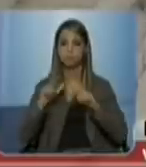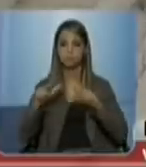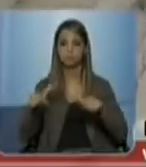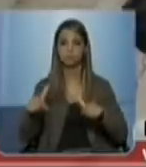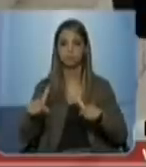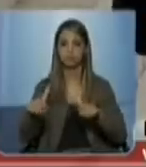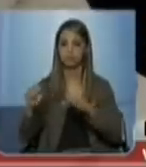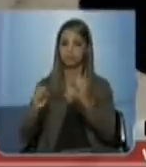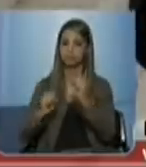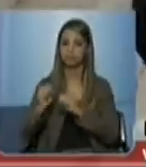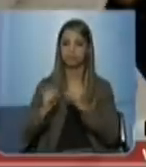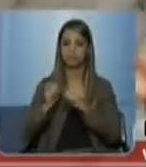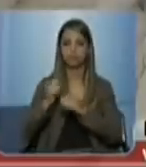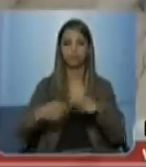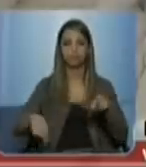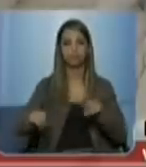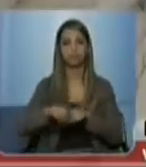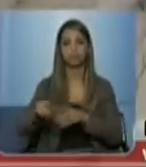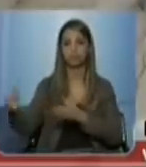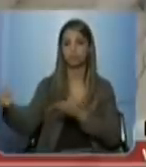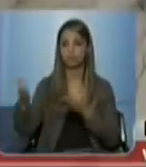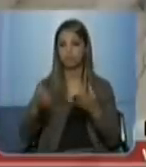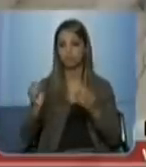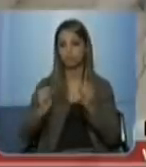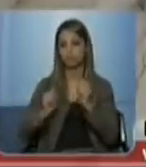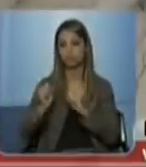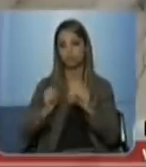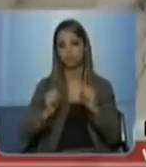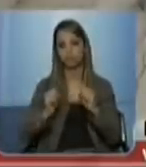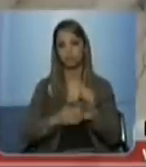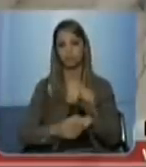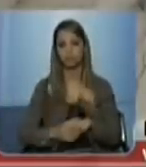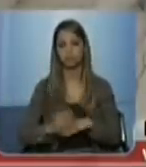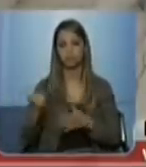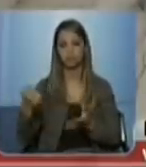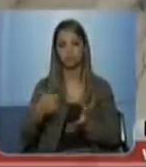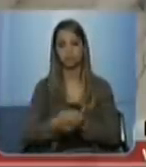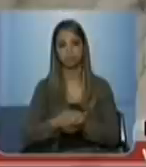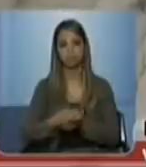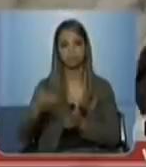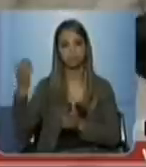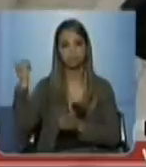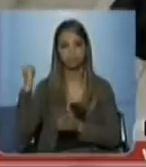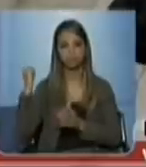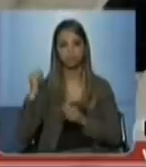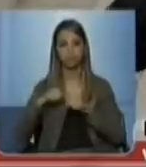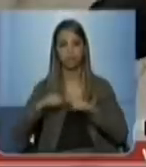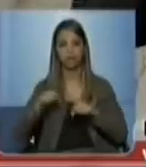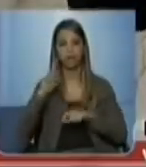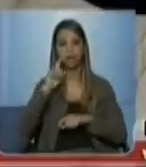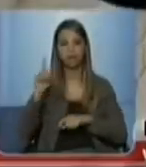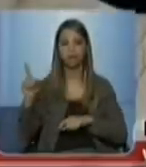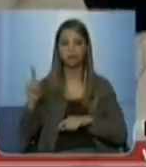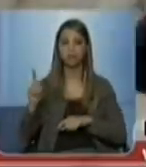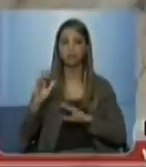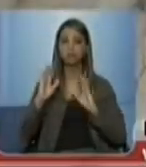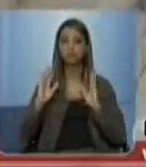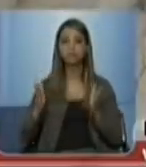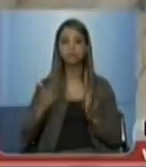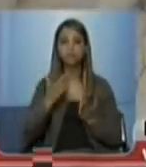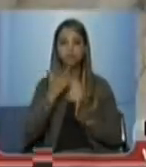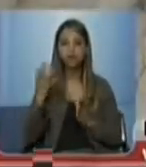a empresa e convidando também os eh franqueados e ex franqueados e nós estamos já de imediato